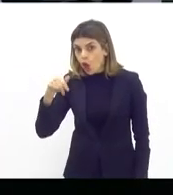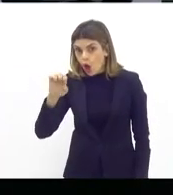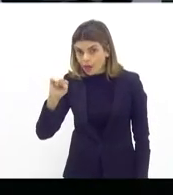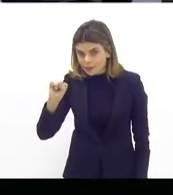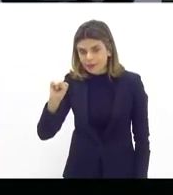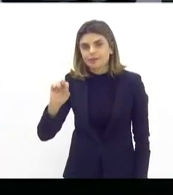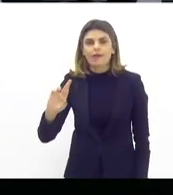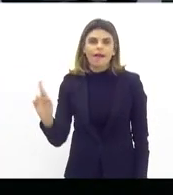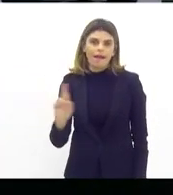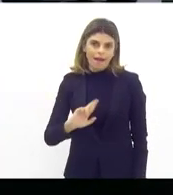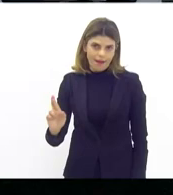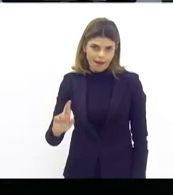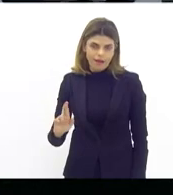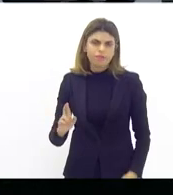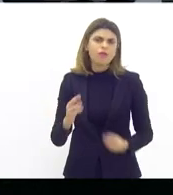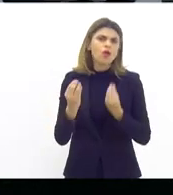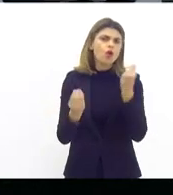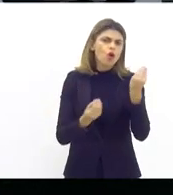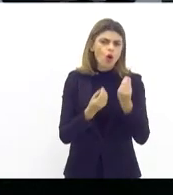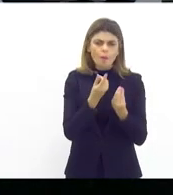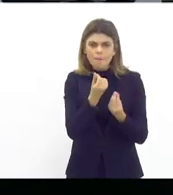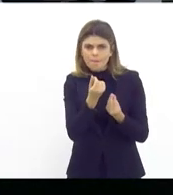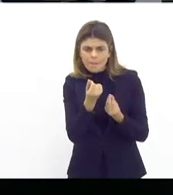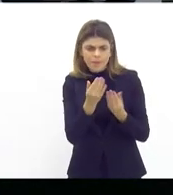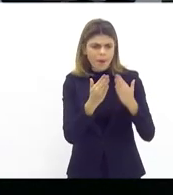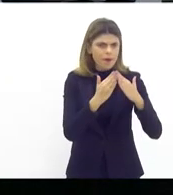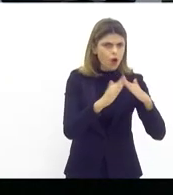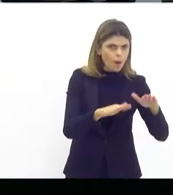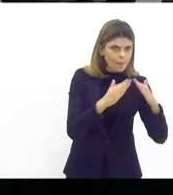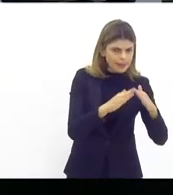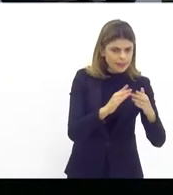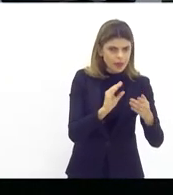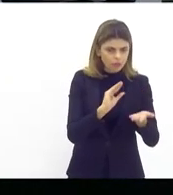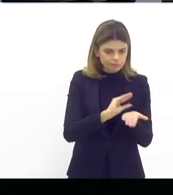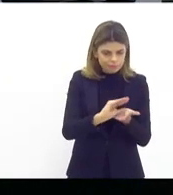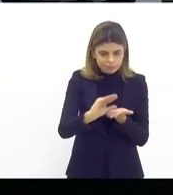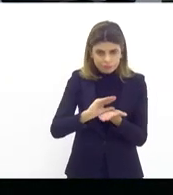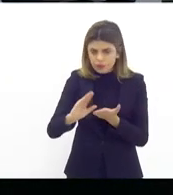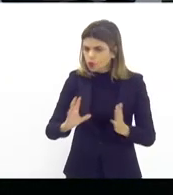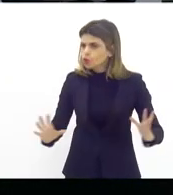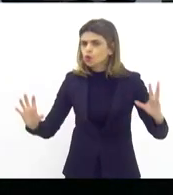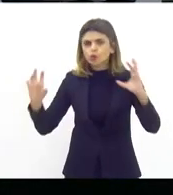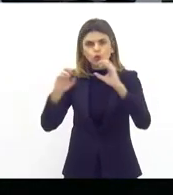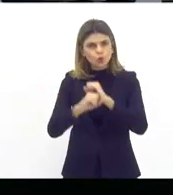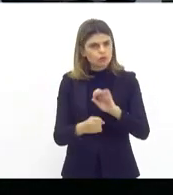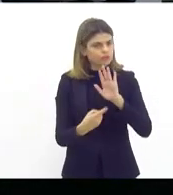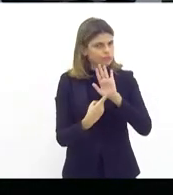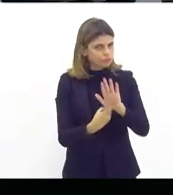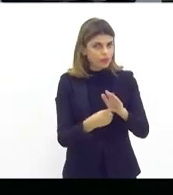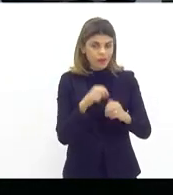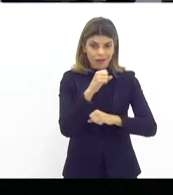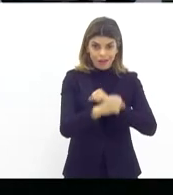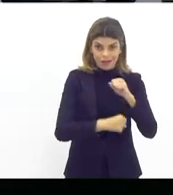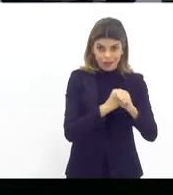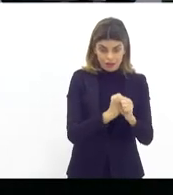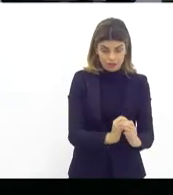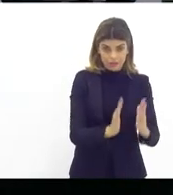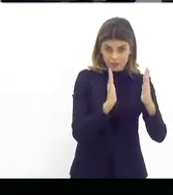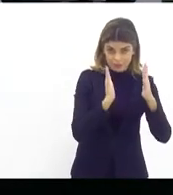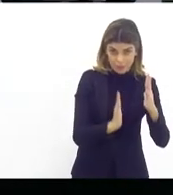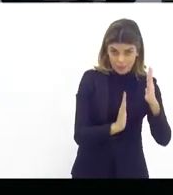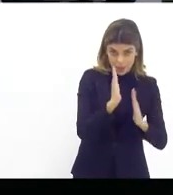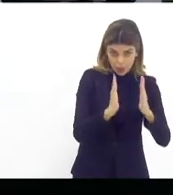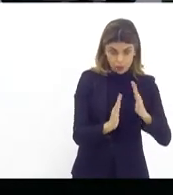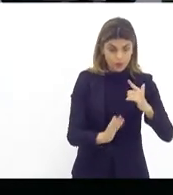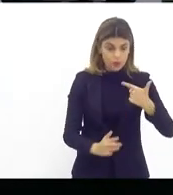de Compensação dos Benefícios Fiscais Convalidados é, na verdade, todo o aporte de 2025 a 2028,